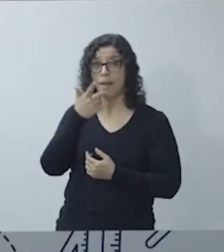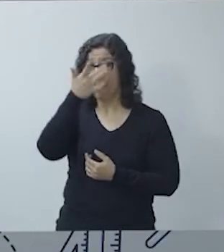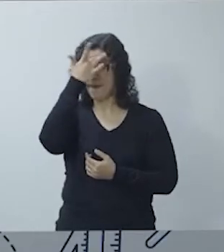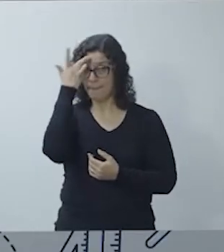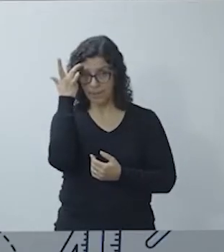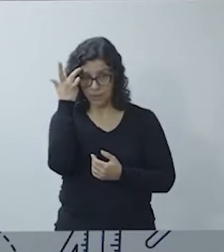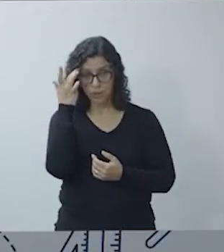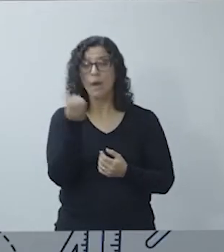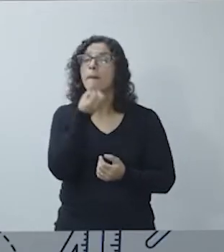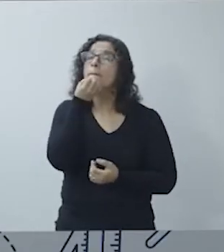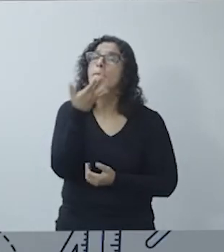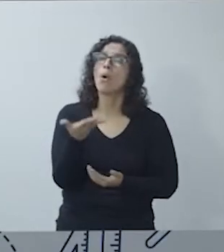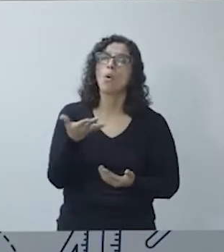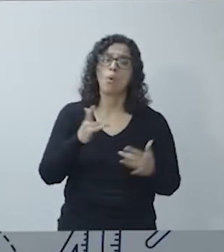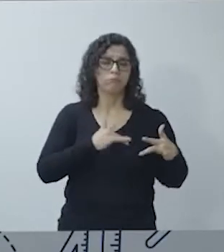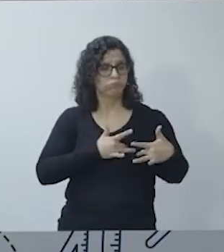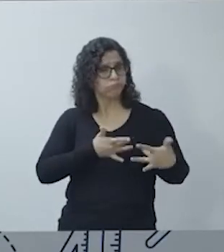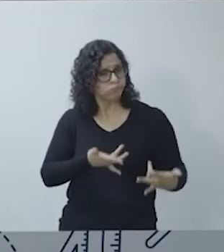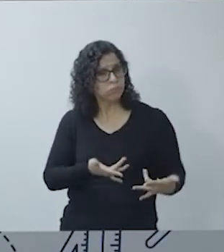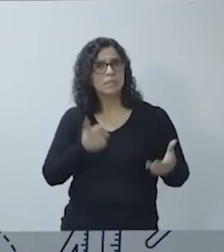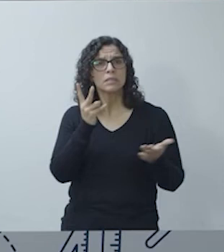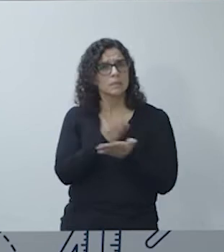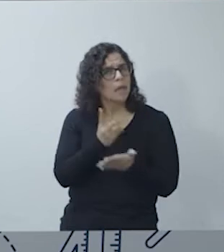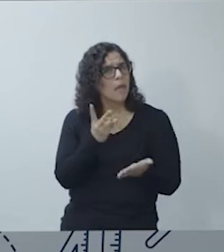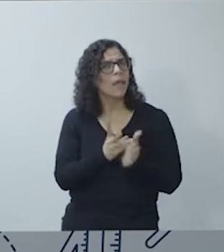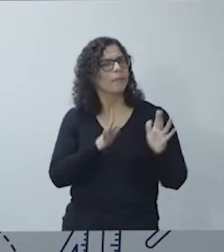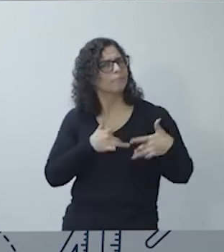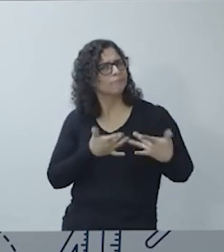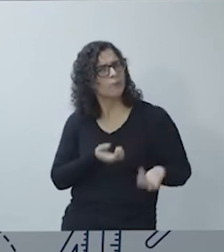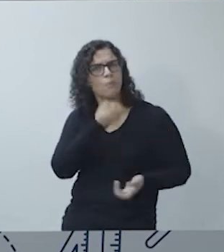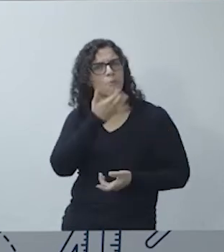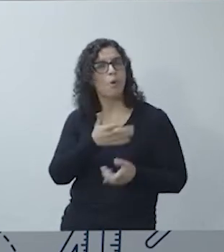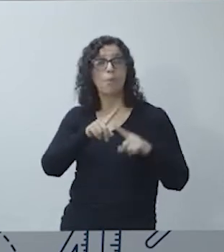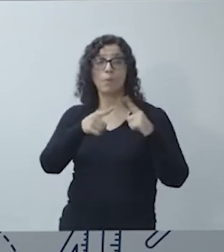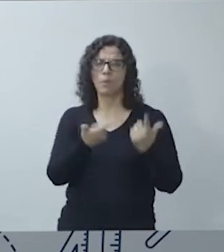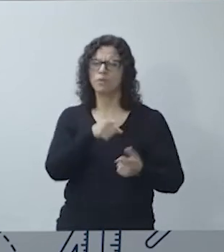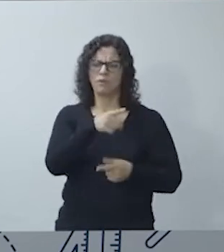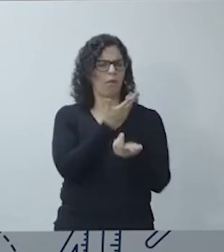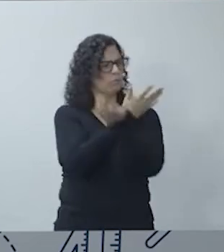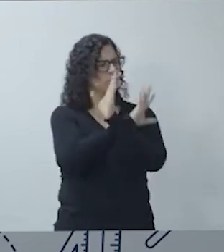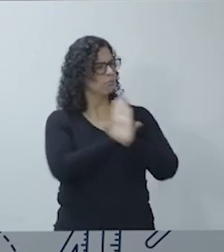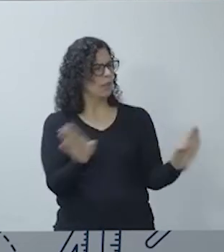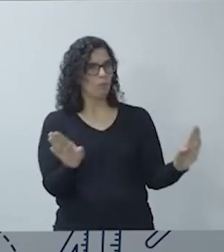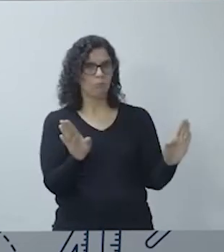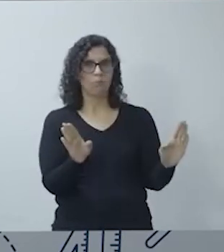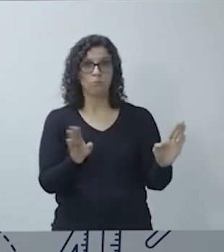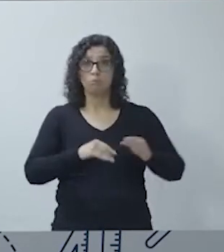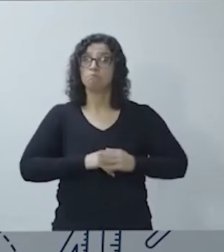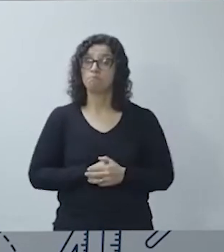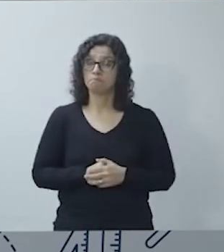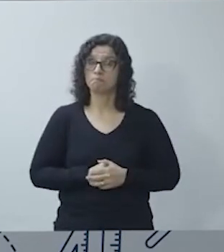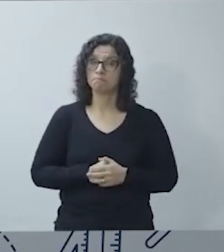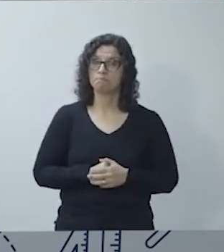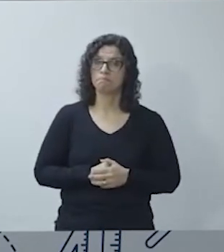pessoa boa. Ele é uma pessoa sempre boa, por isso que ele se negou a